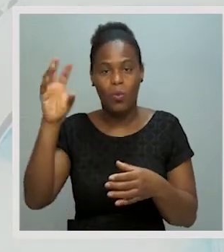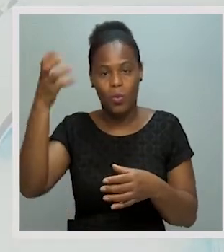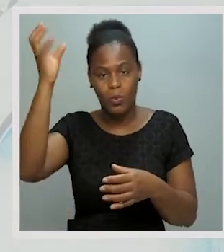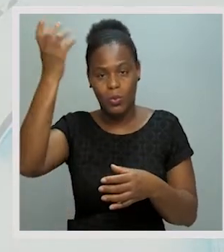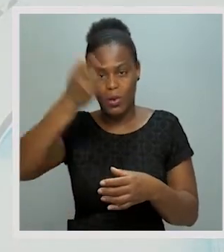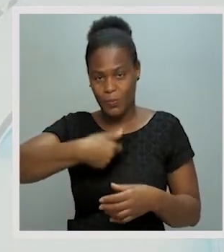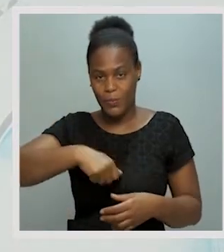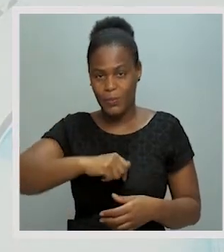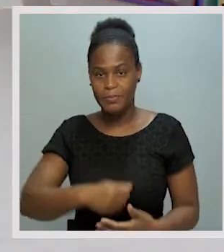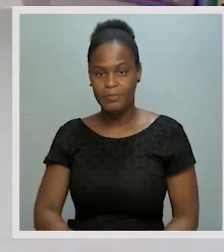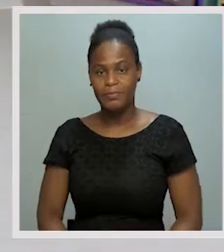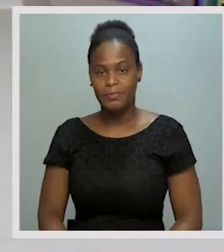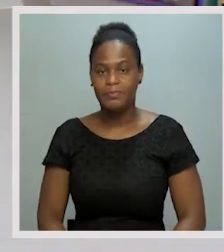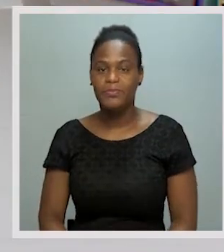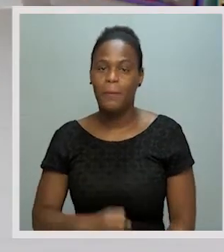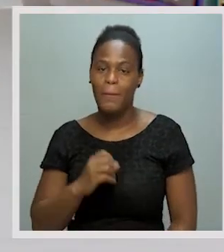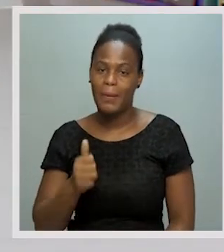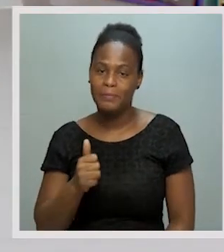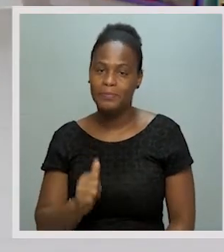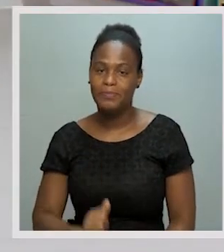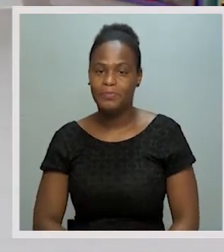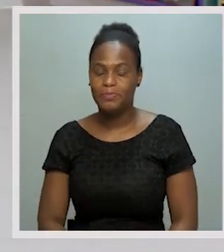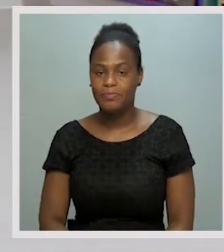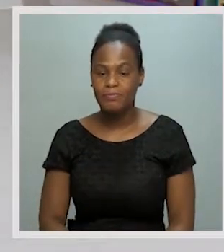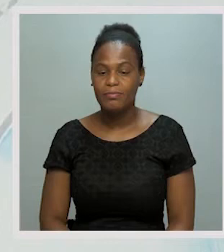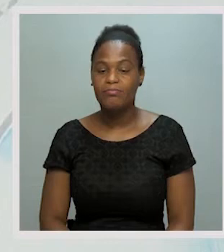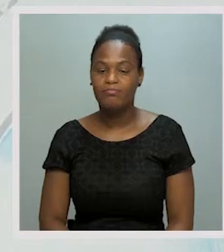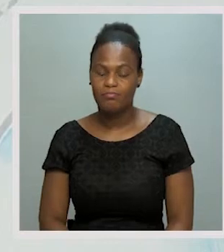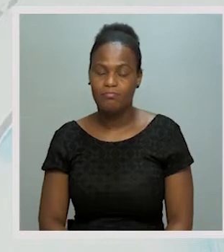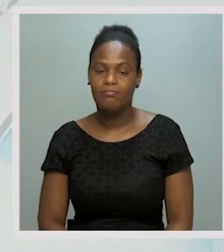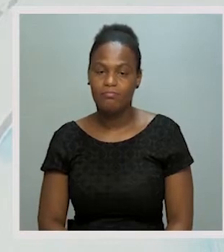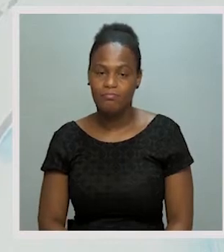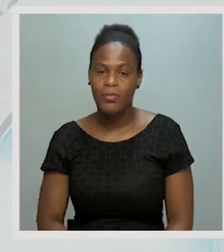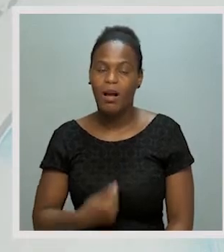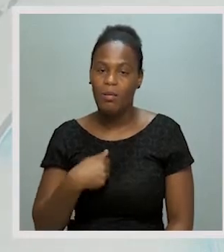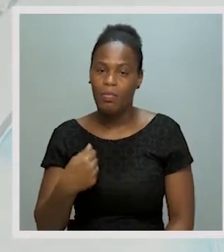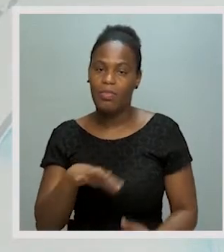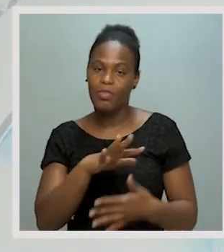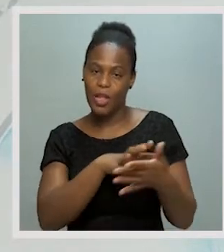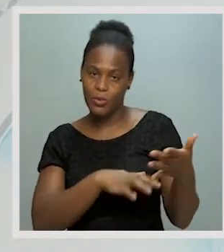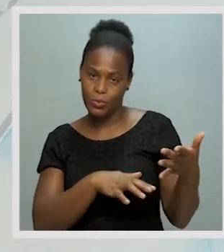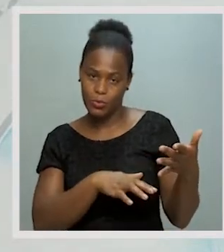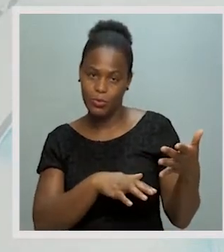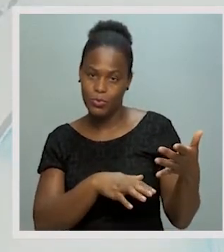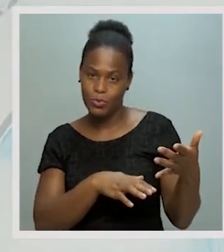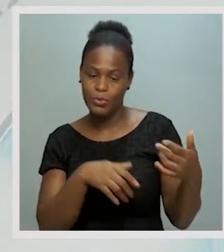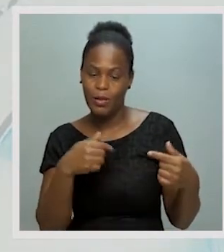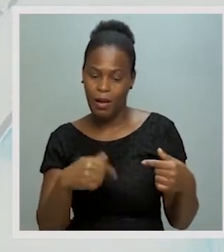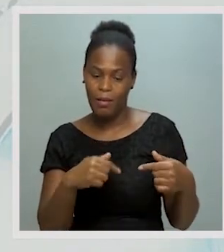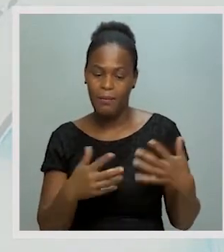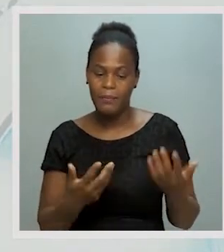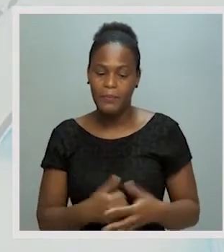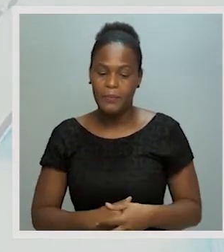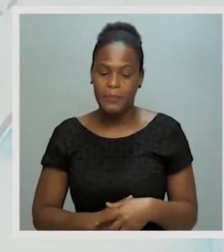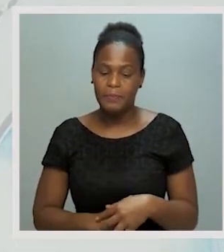nossa cultura. Muito bem. Eu trouxe um texto, não